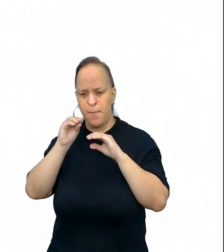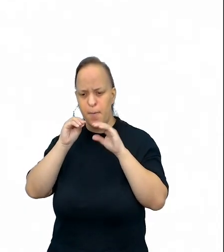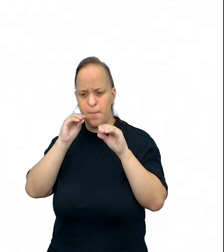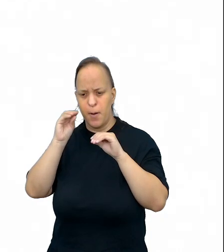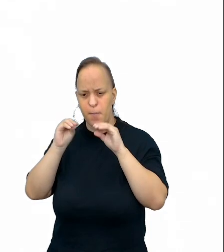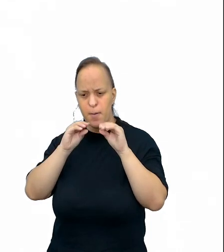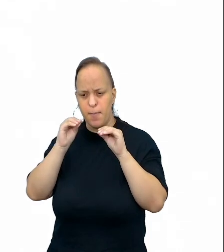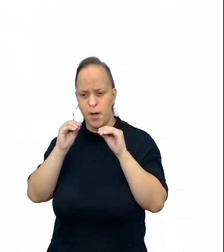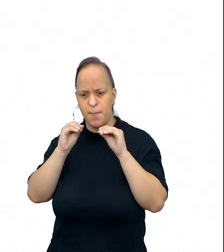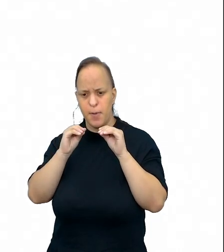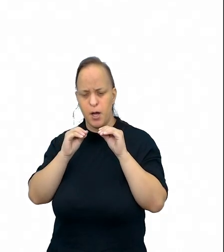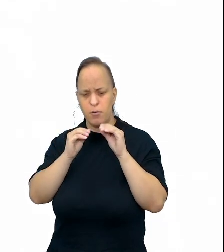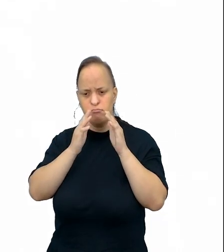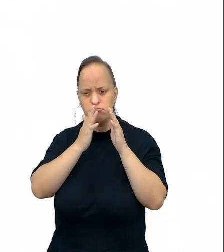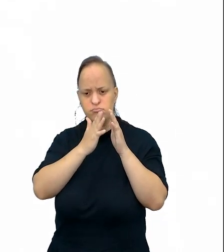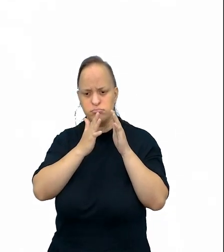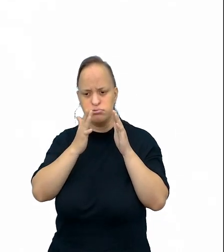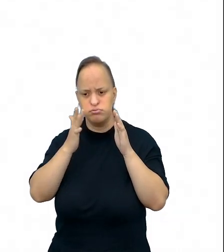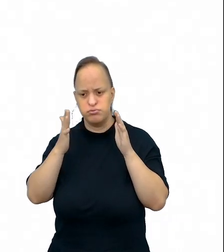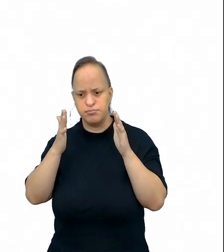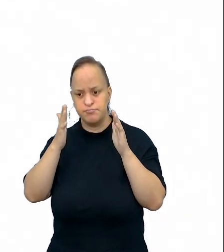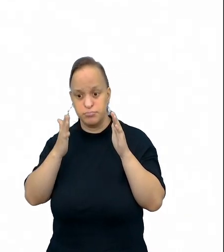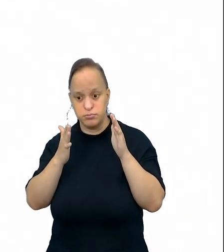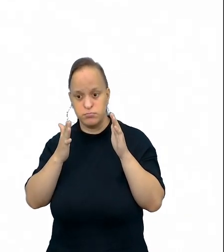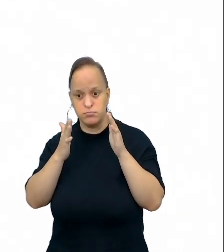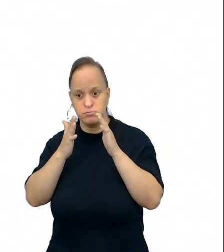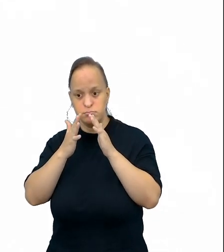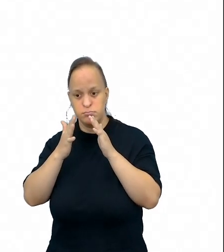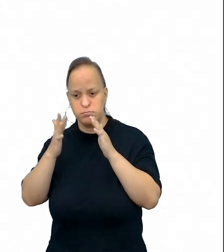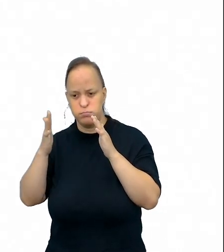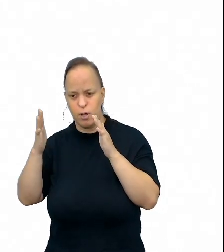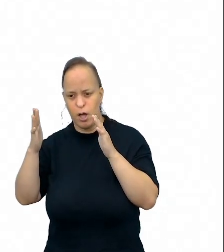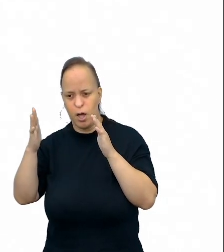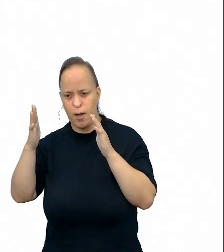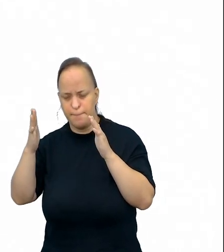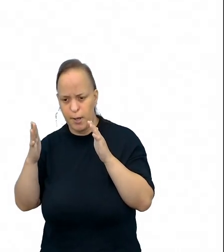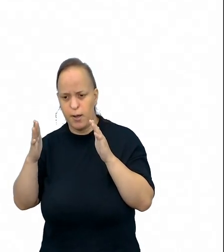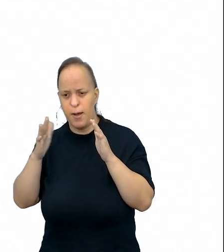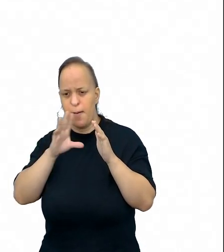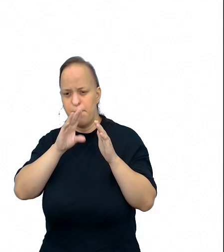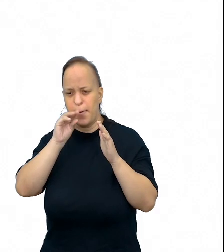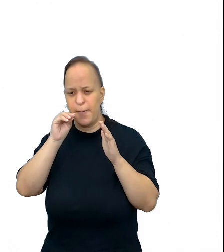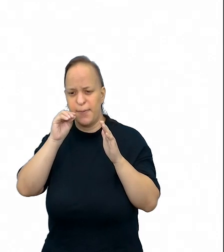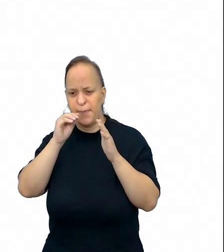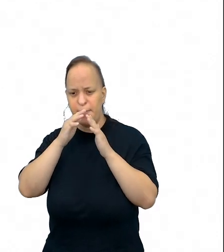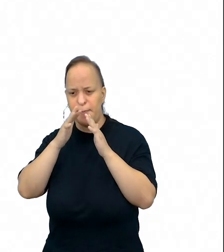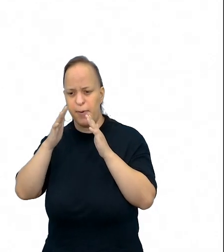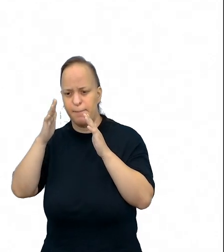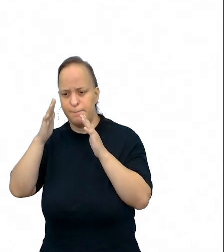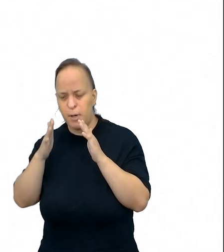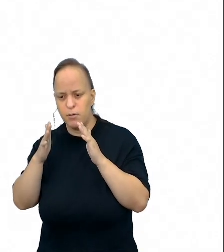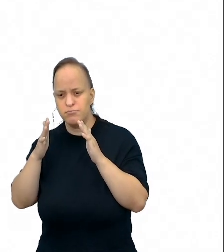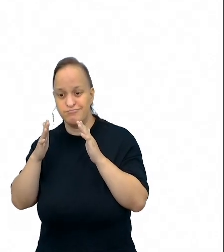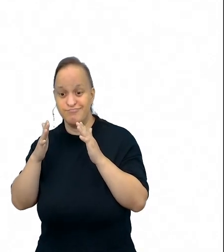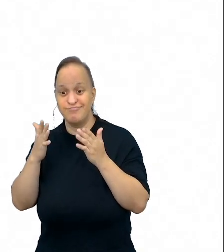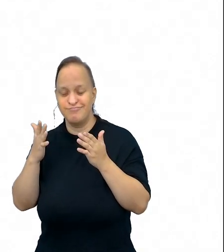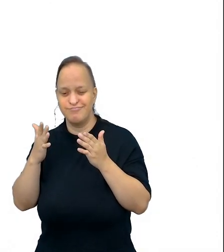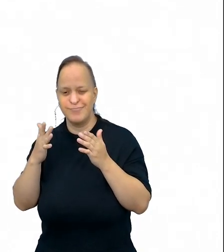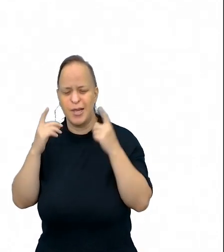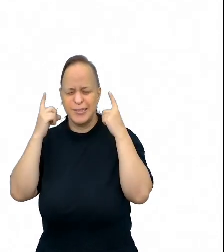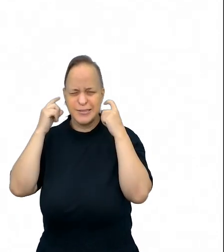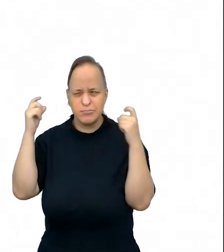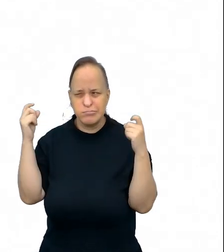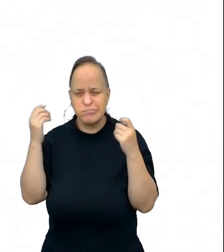da fala, nos efeitos sonoros, nos usos de linguagem formal e informal, nas estratégias de escuta, tudo isso está sendo